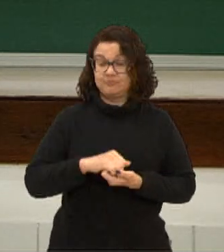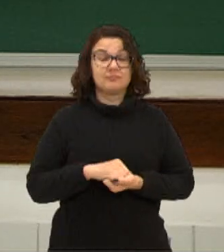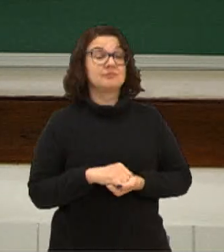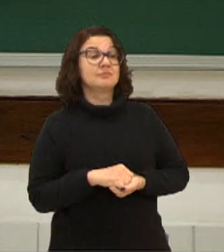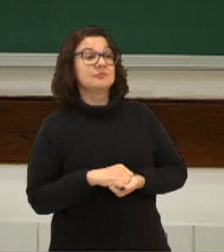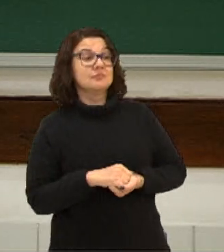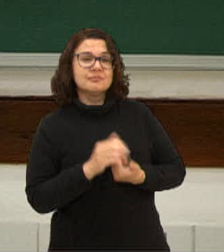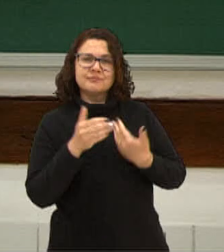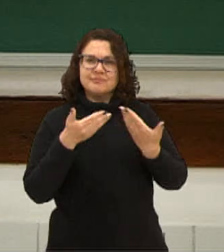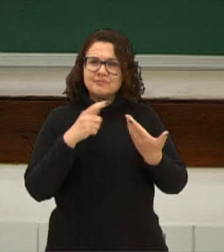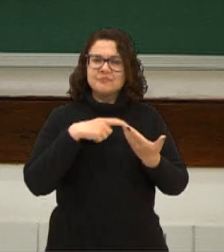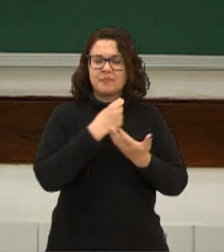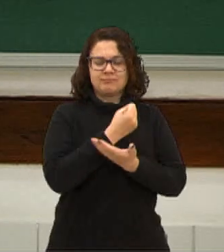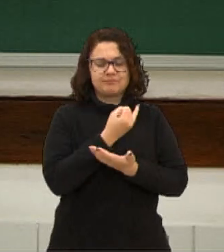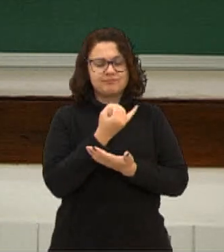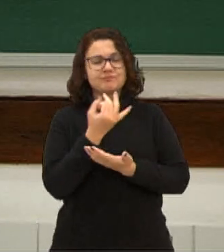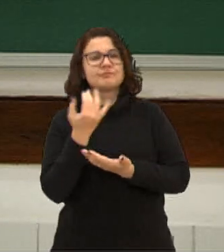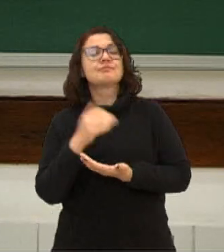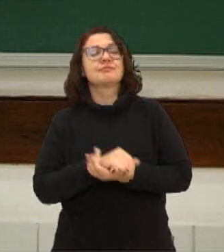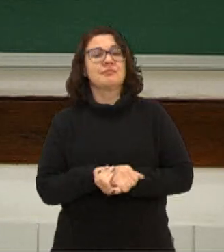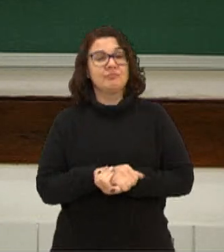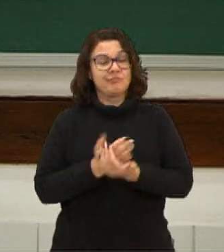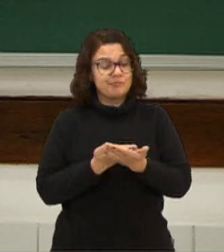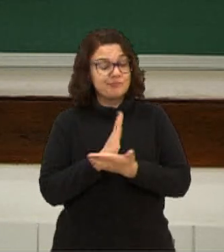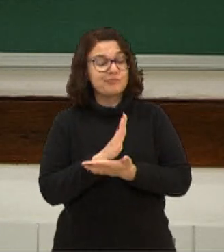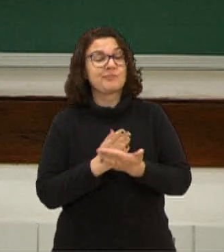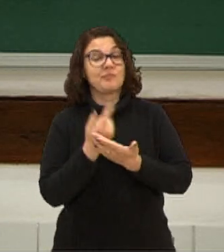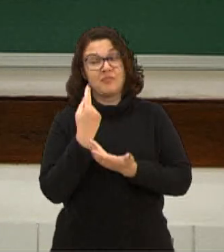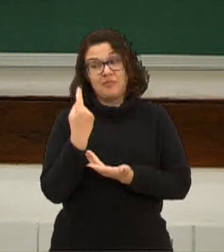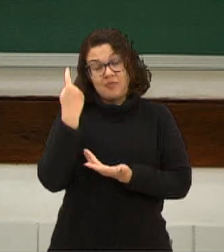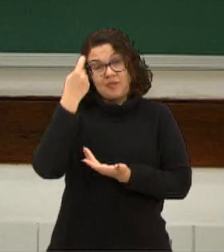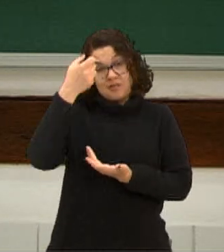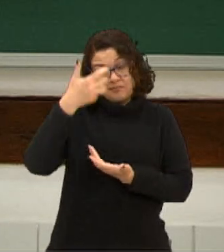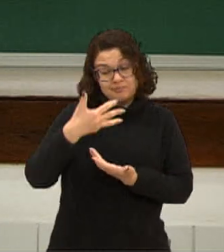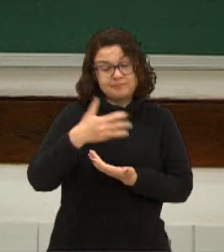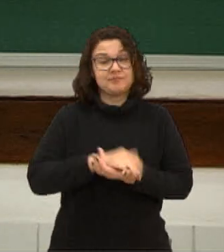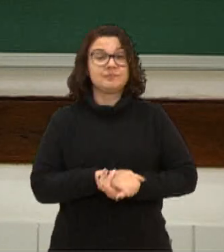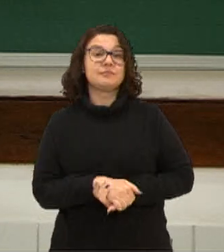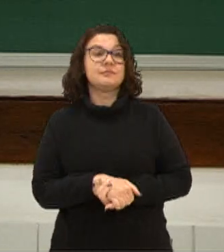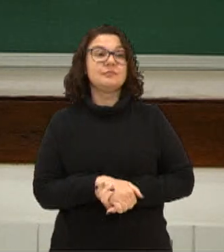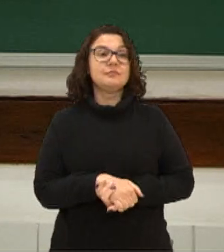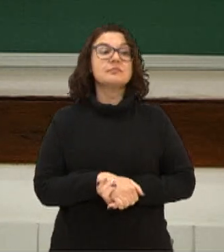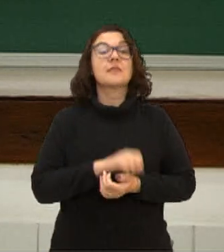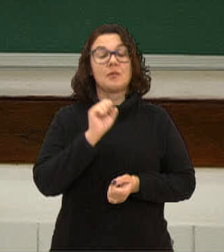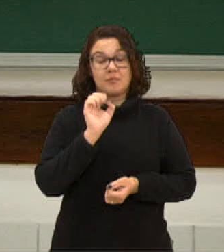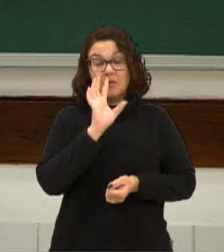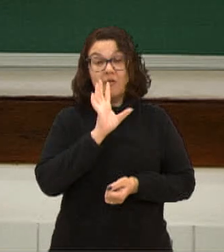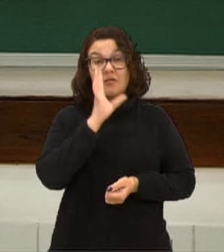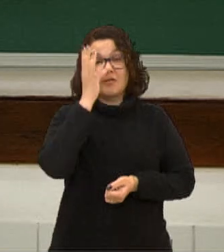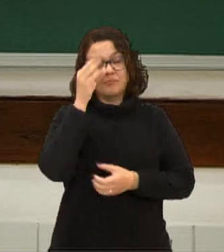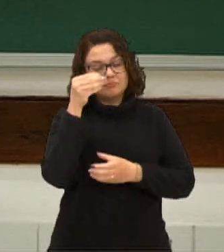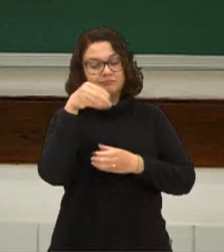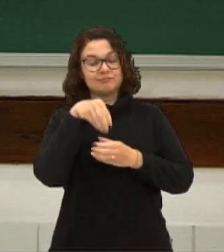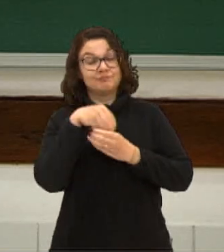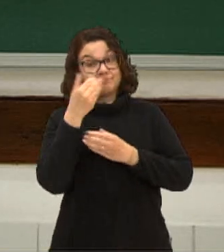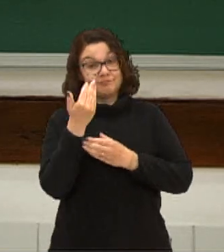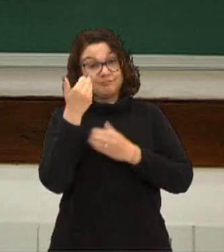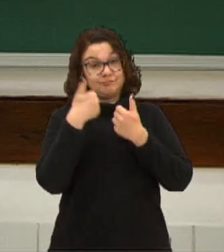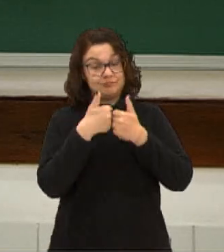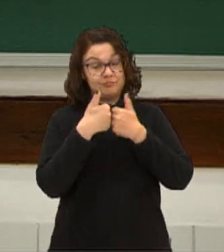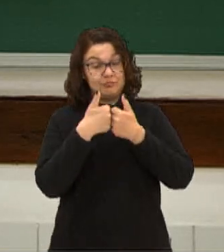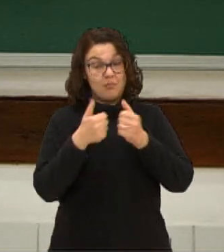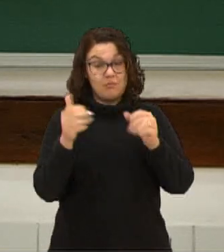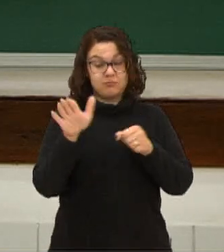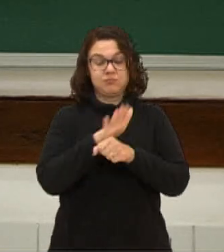E existem inúmeros inconvenientes que nós nem vamos listar aqui que podem acontecer nessa situação.